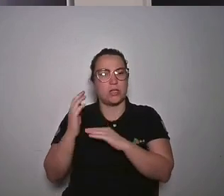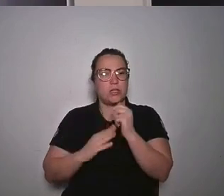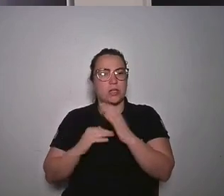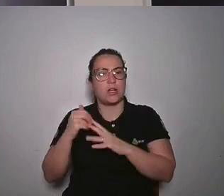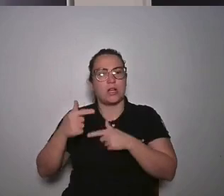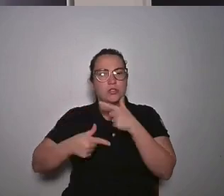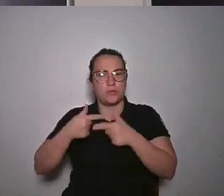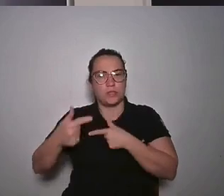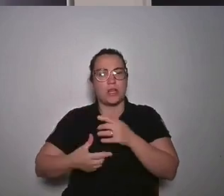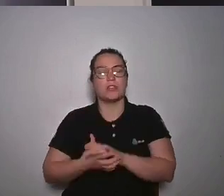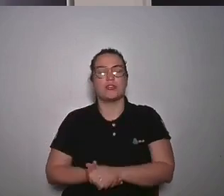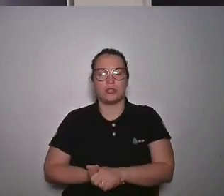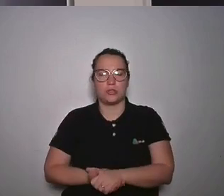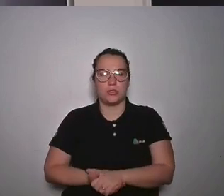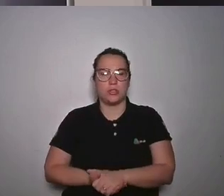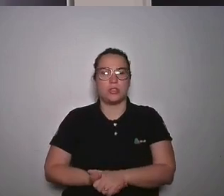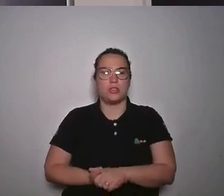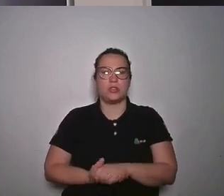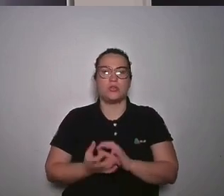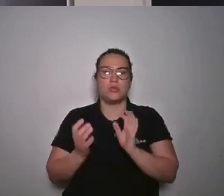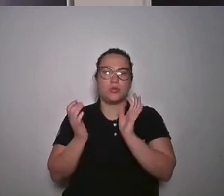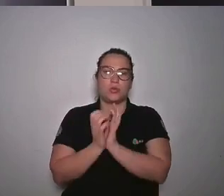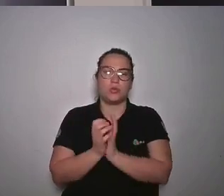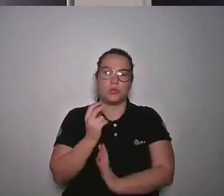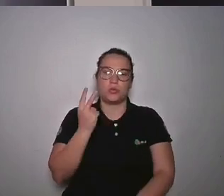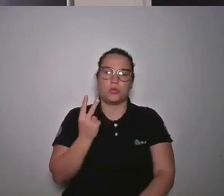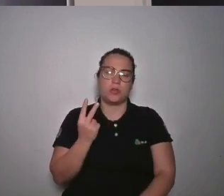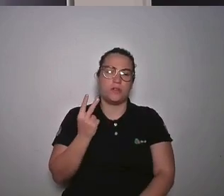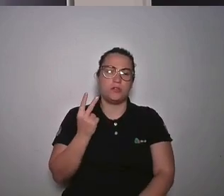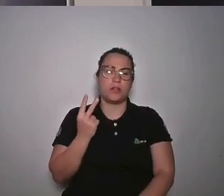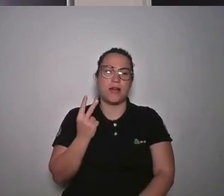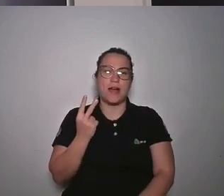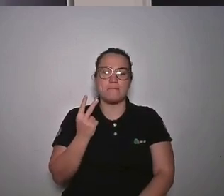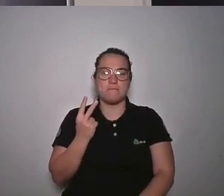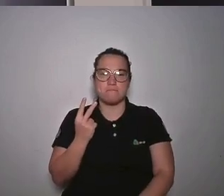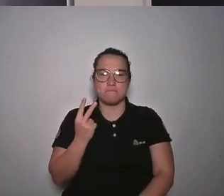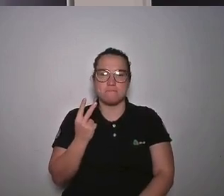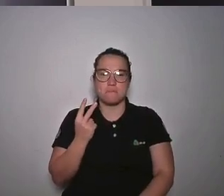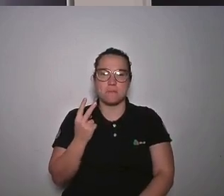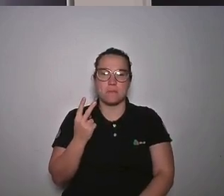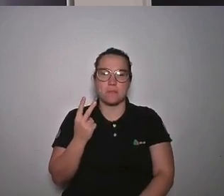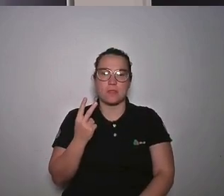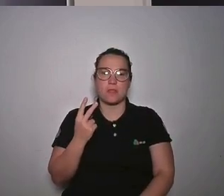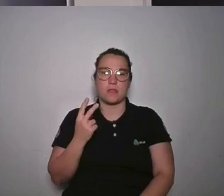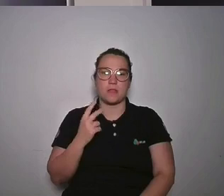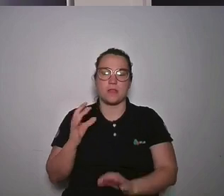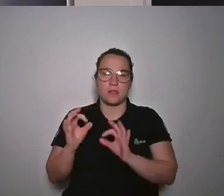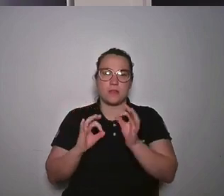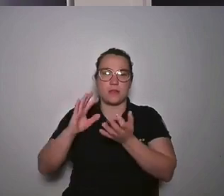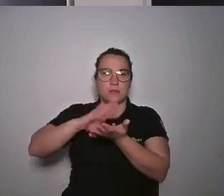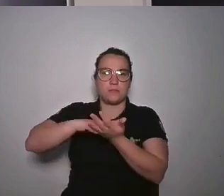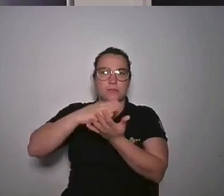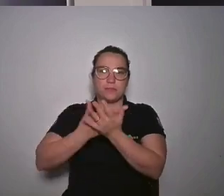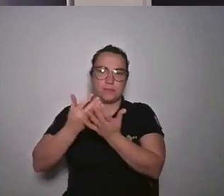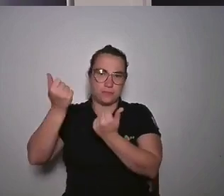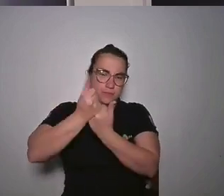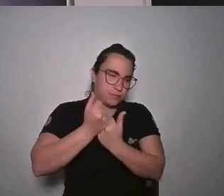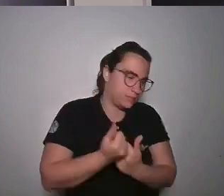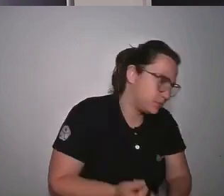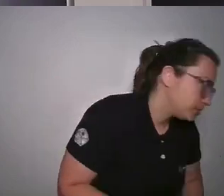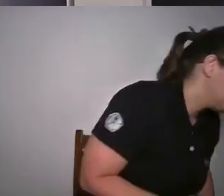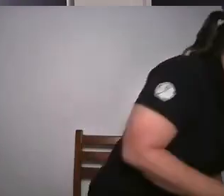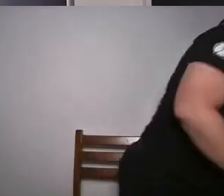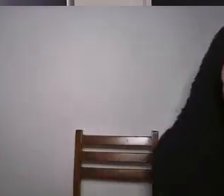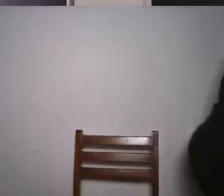atividades, que entra no grupo 2. Lá nós vimos o grupo 1, que são os projetos. Então, aqui, fiscalização e controle